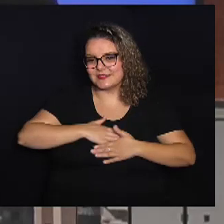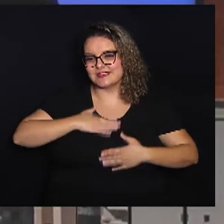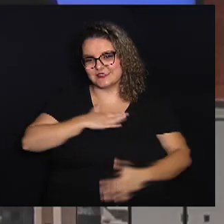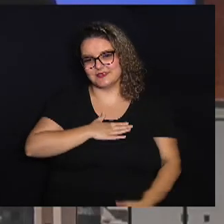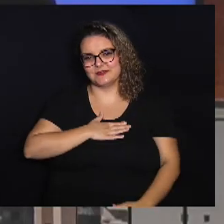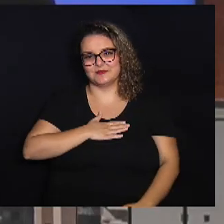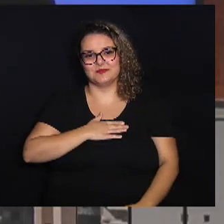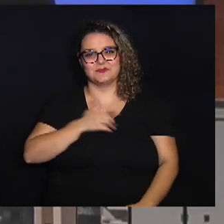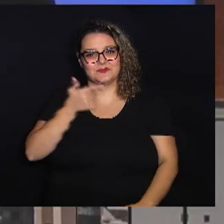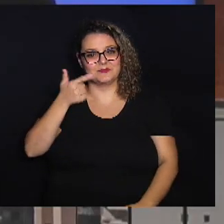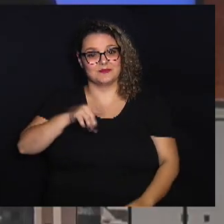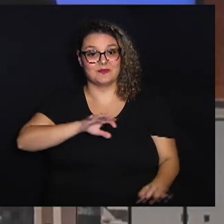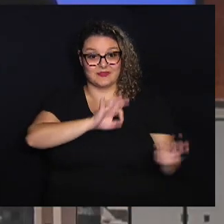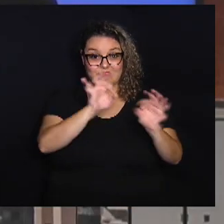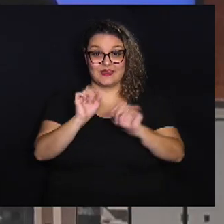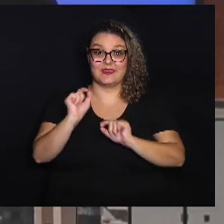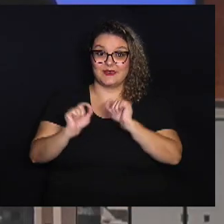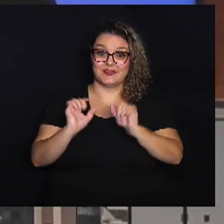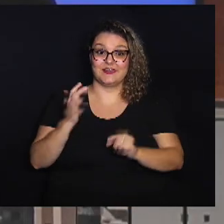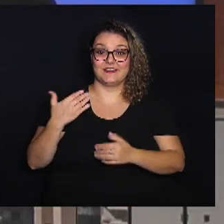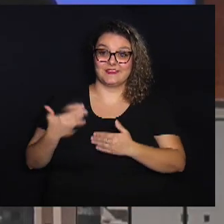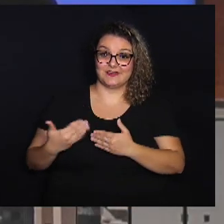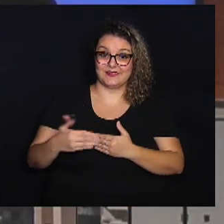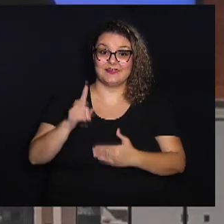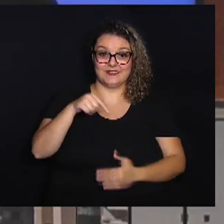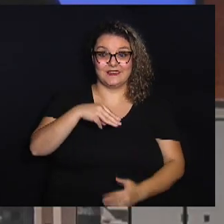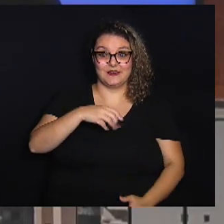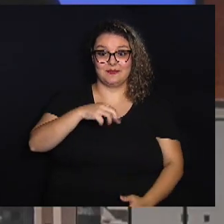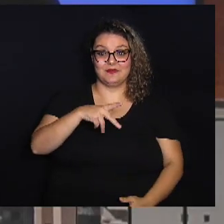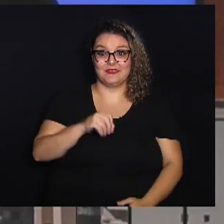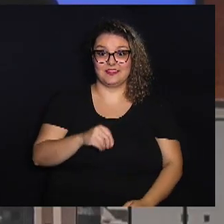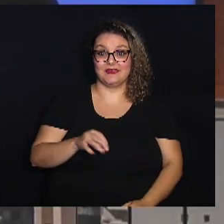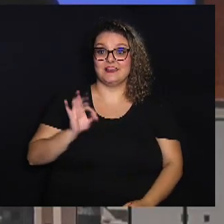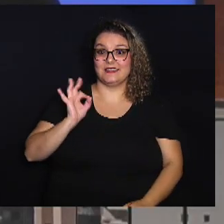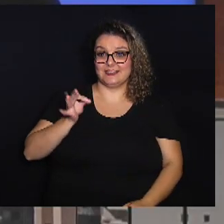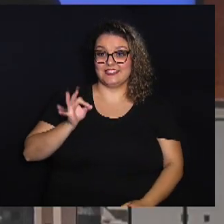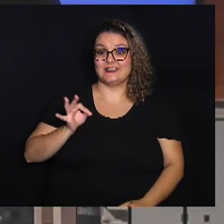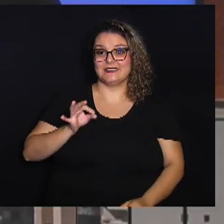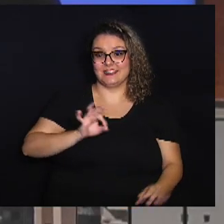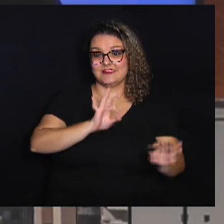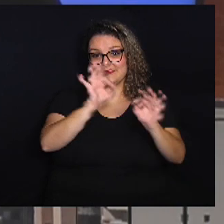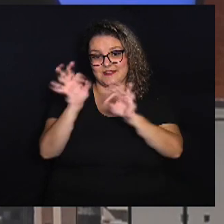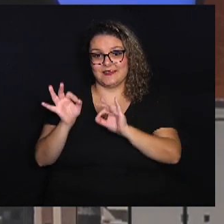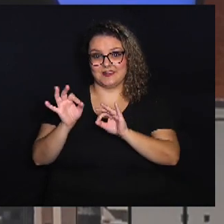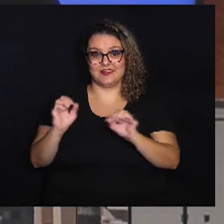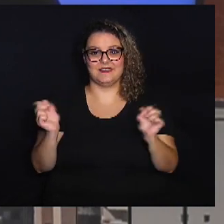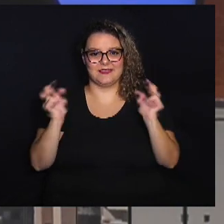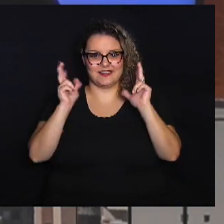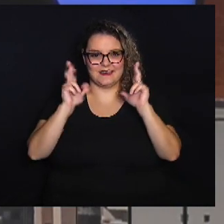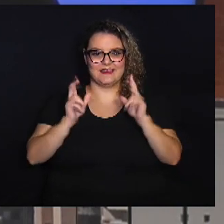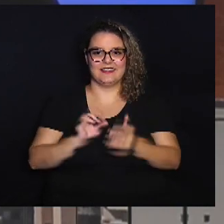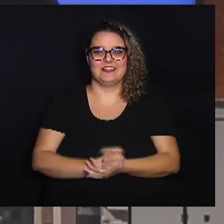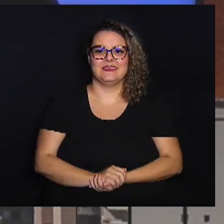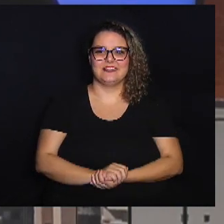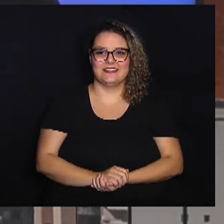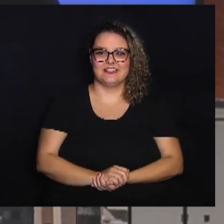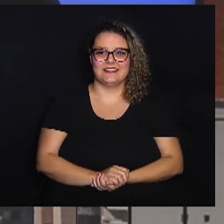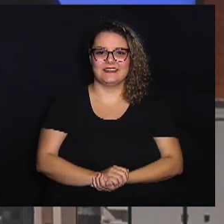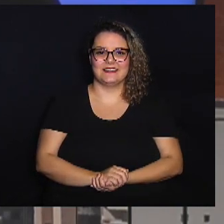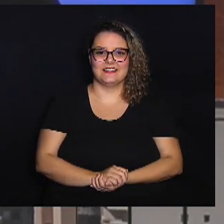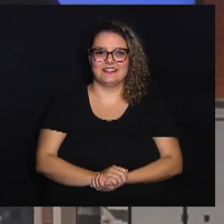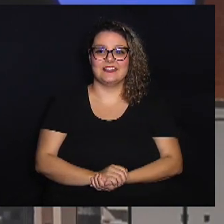Vamos acompanhar o que vai acontecer daqui para frente, né, Marco? Isso mesmo, né? Vamos ficar atento.